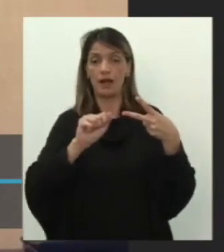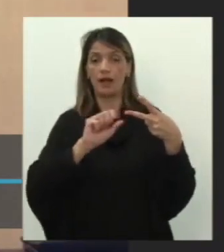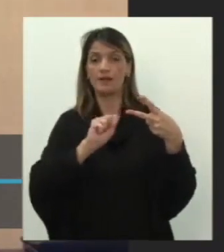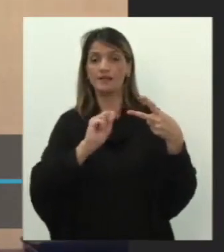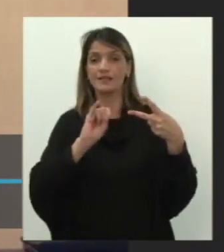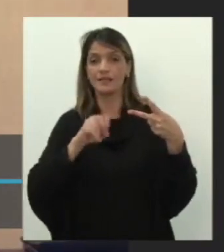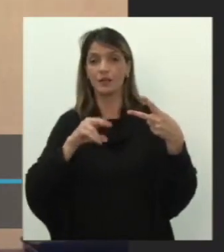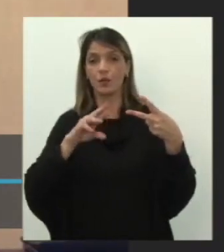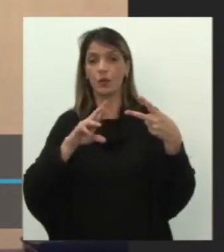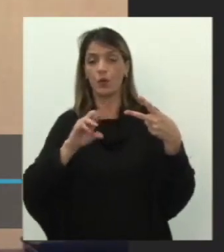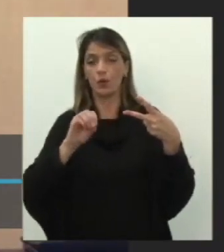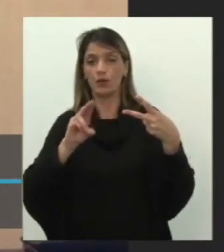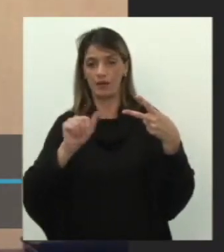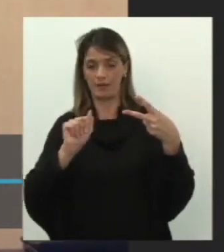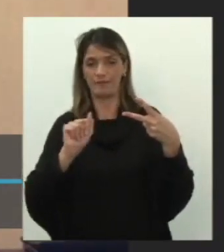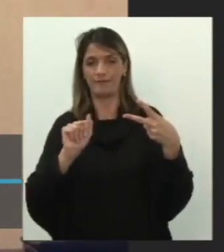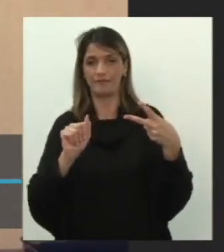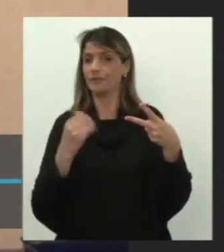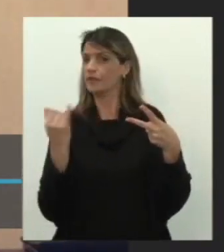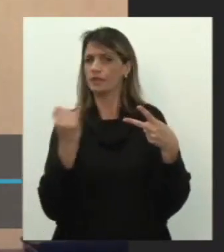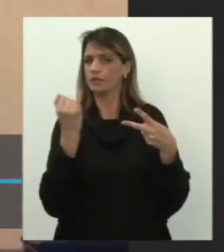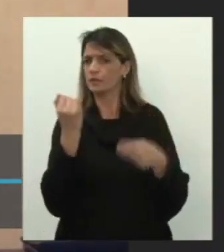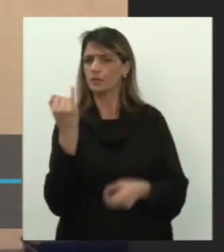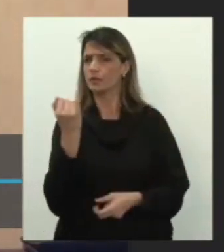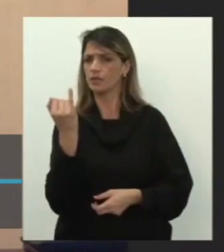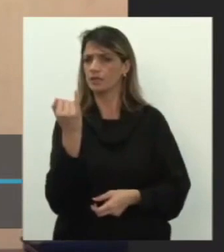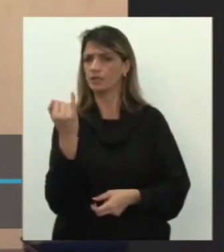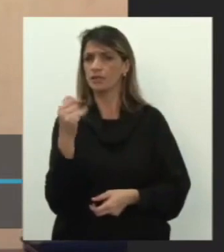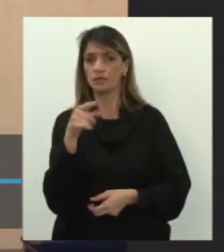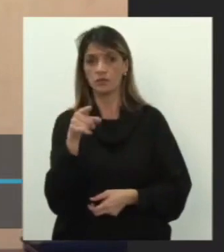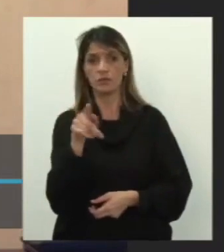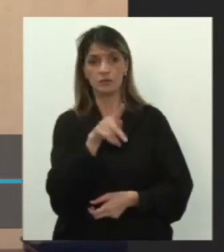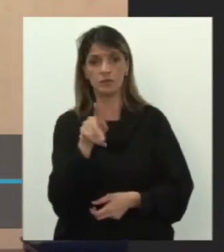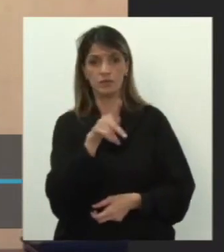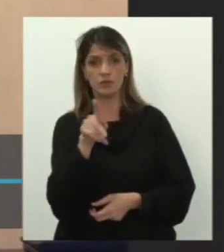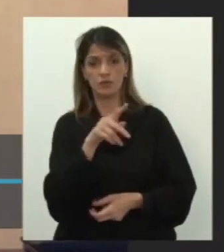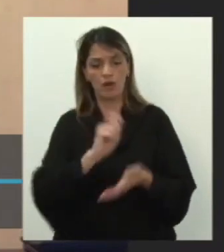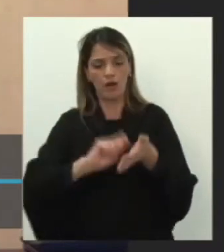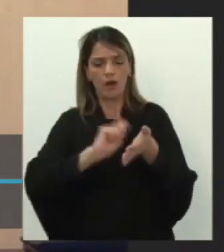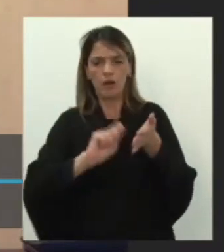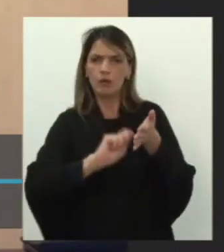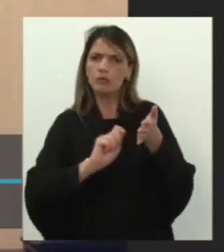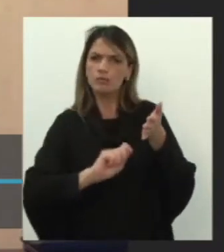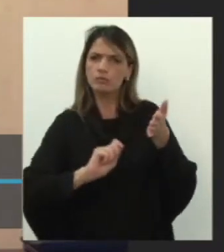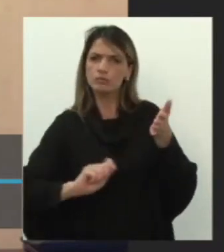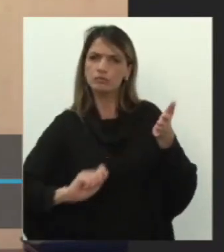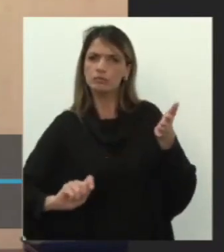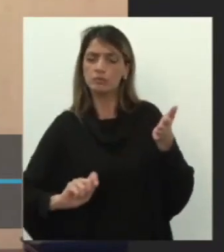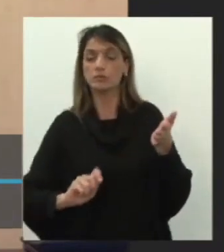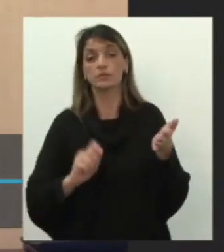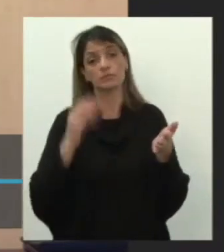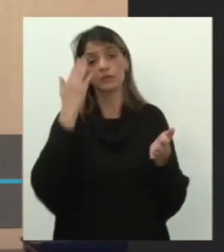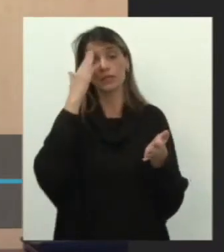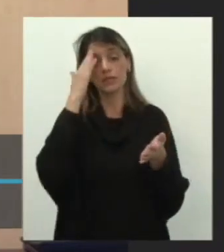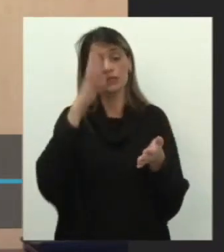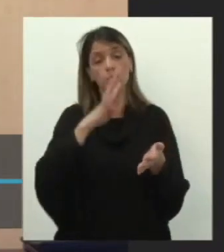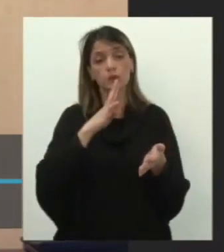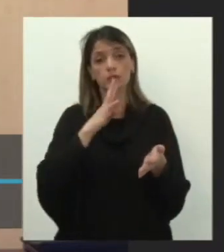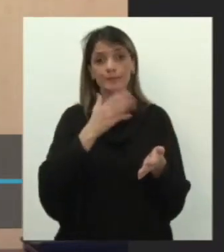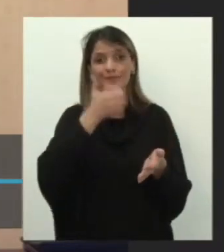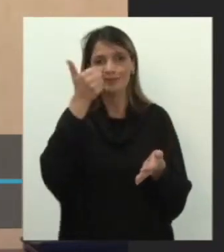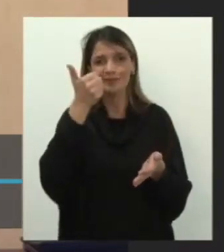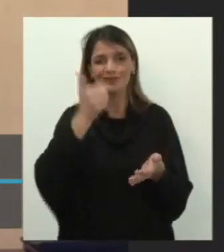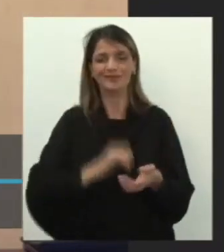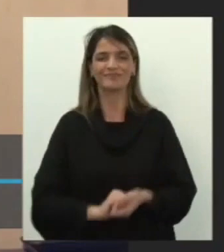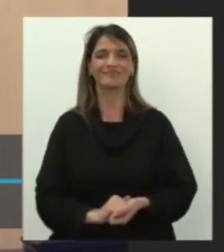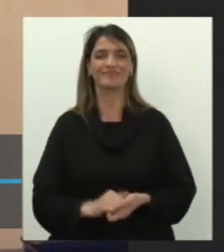assíncronas. É importante vocês, professores, anotarem nessas informações, que é para conhecimento também, né?